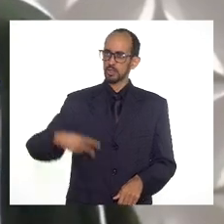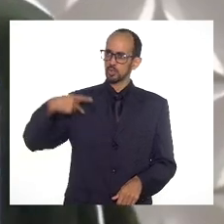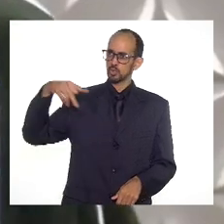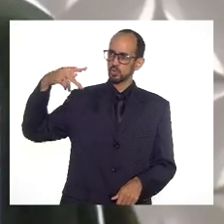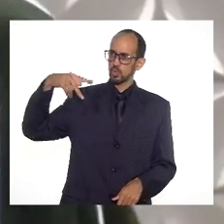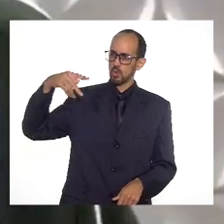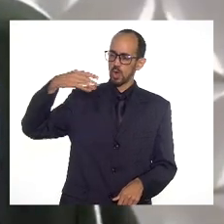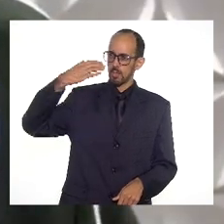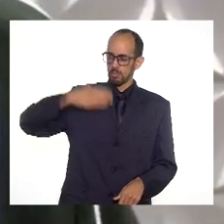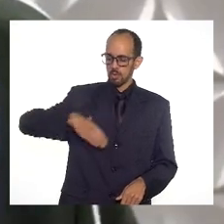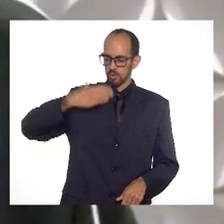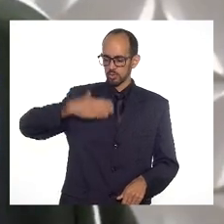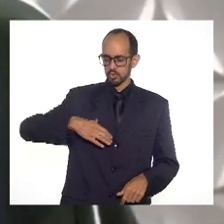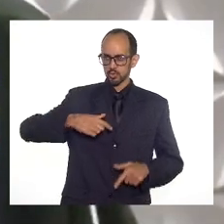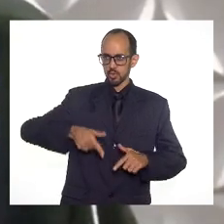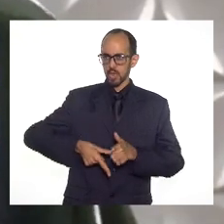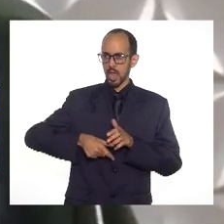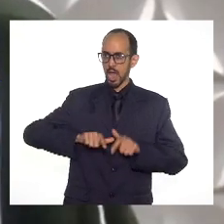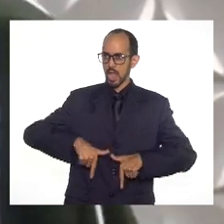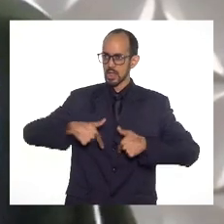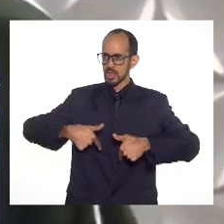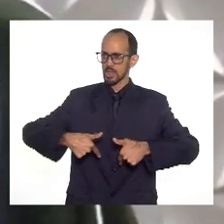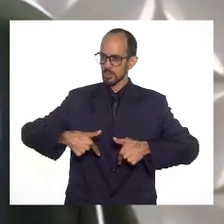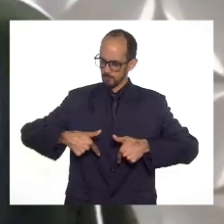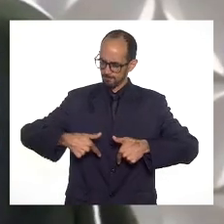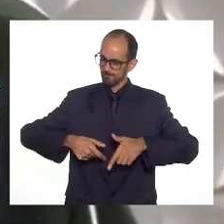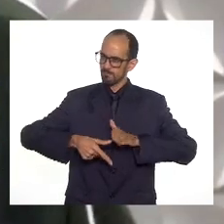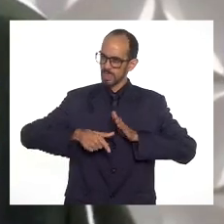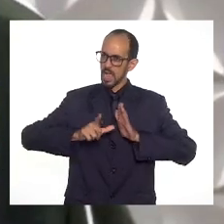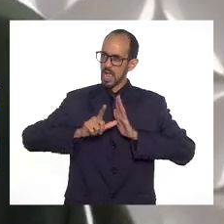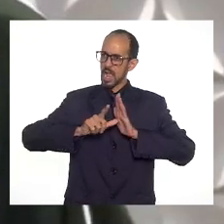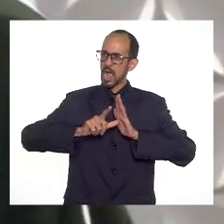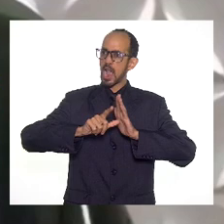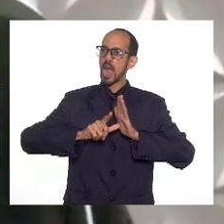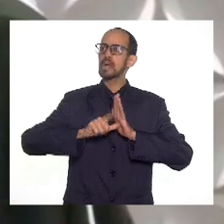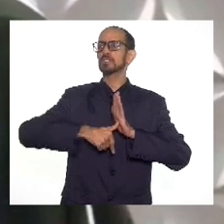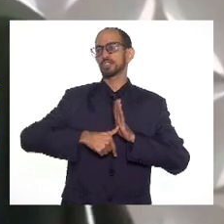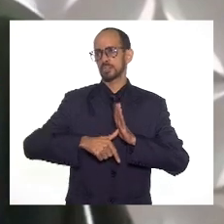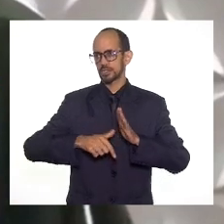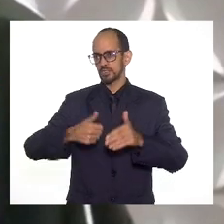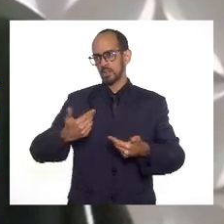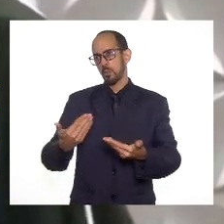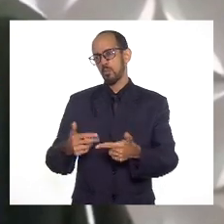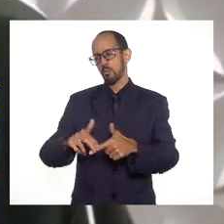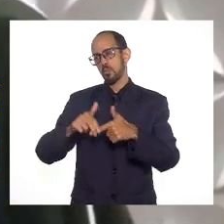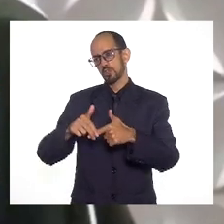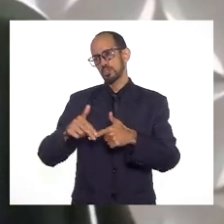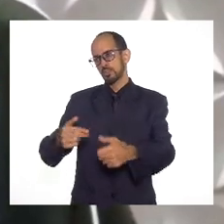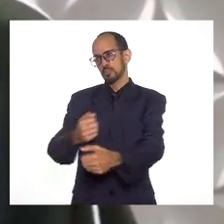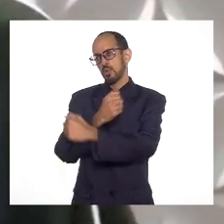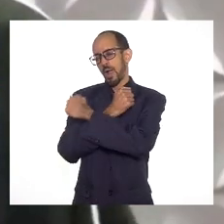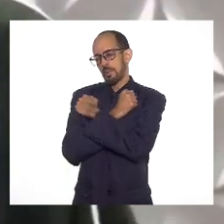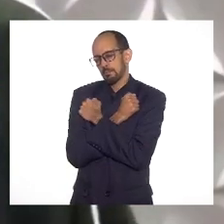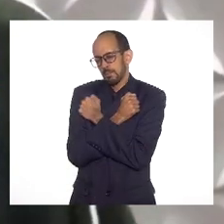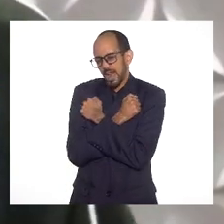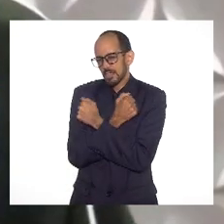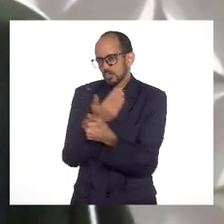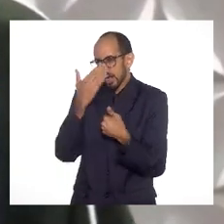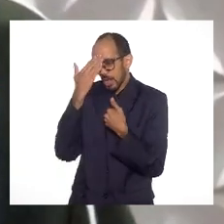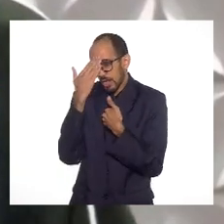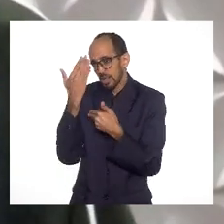postura, se antecipando, foi muito importante. Então, receba meu abraço, meu agradecimento pela